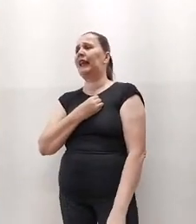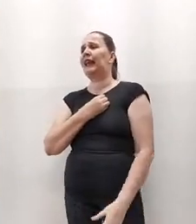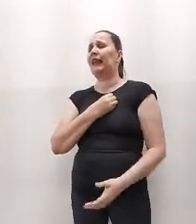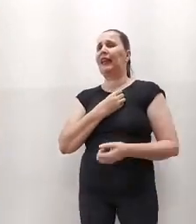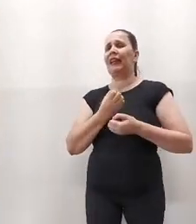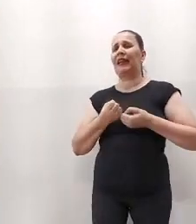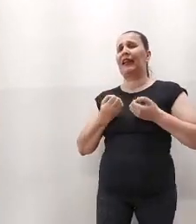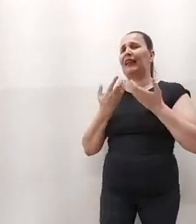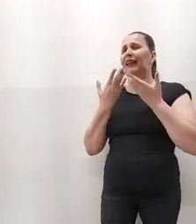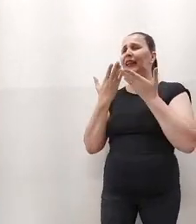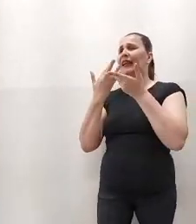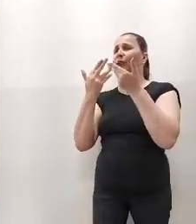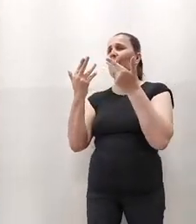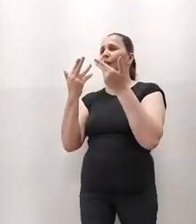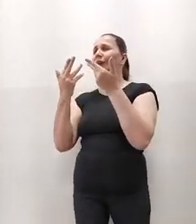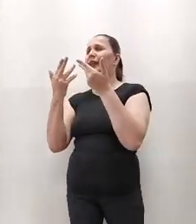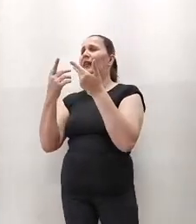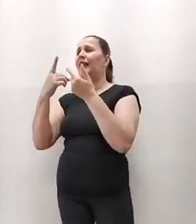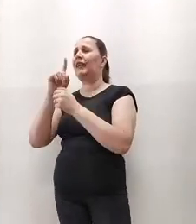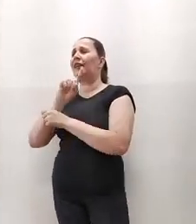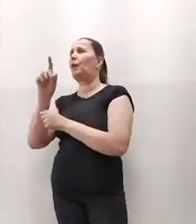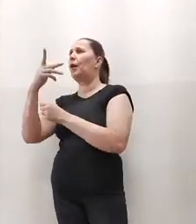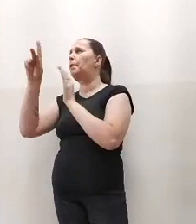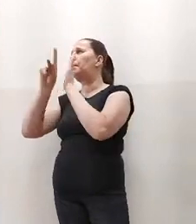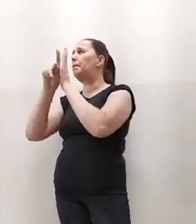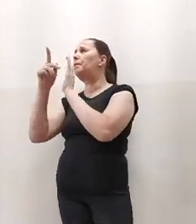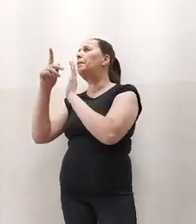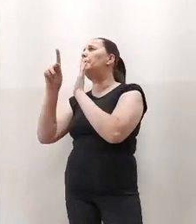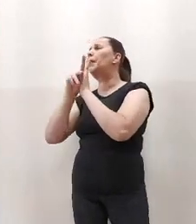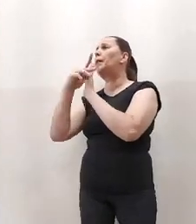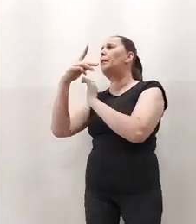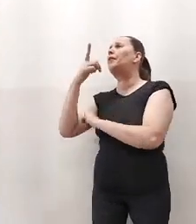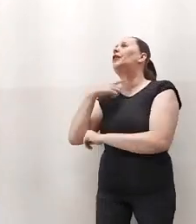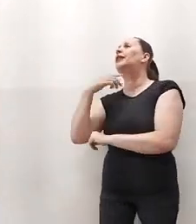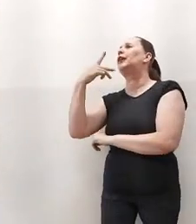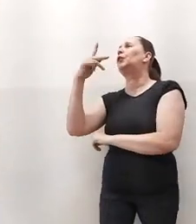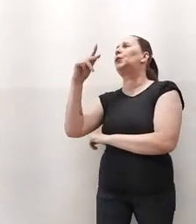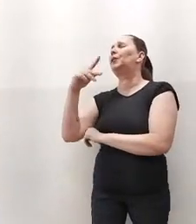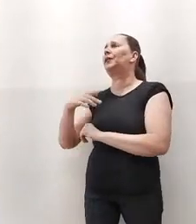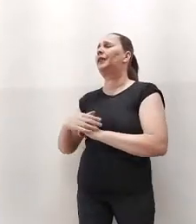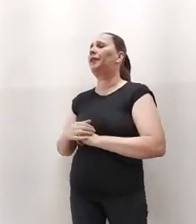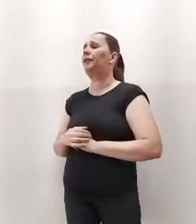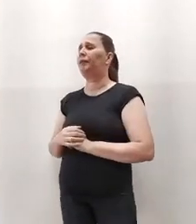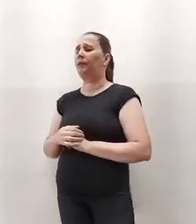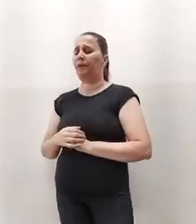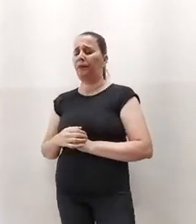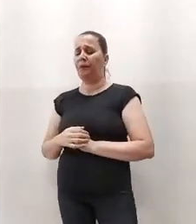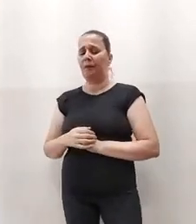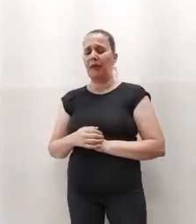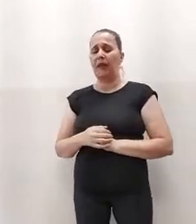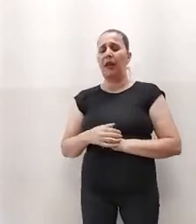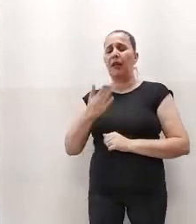qual o Senhor não quer, no qual o Senhor tem outros planos.